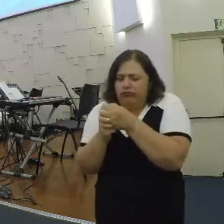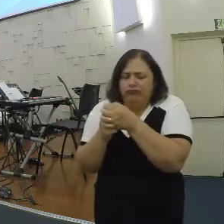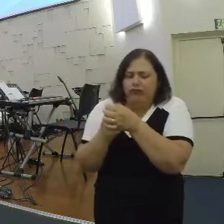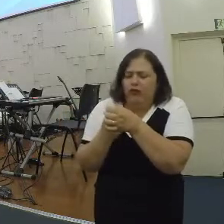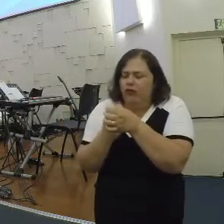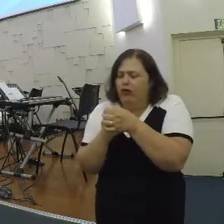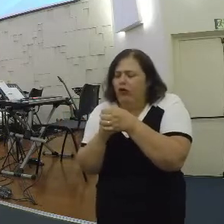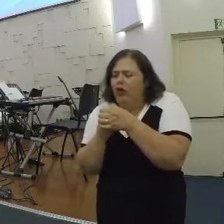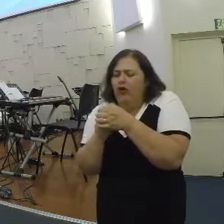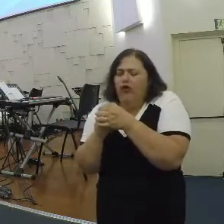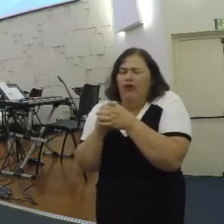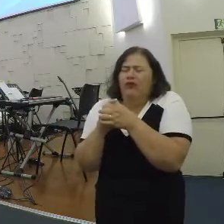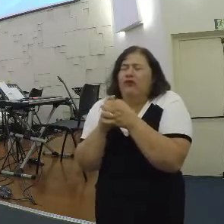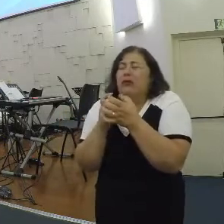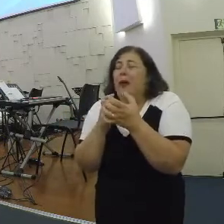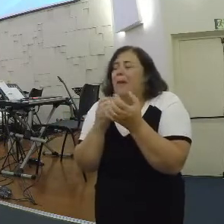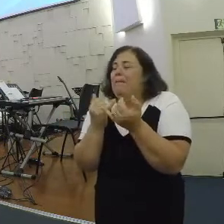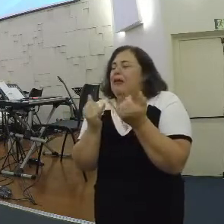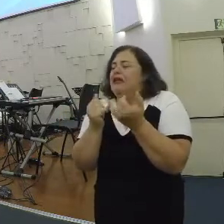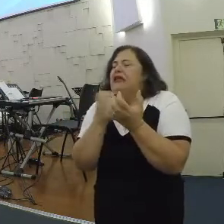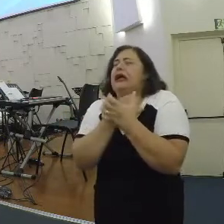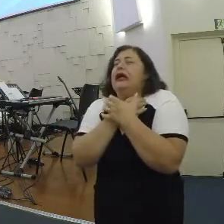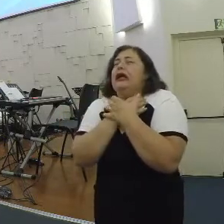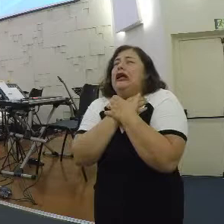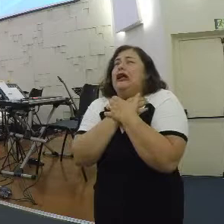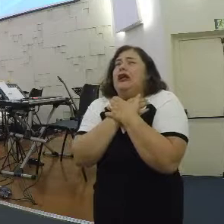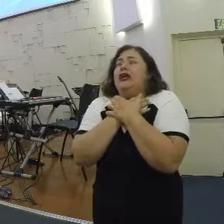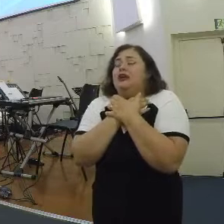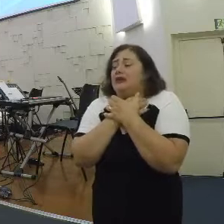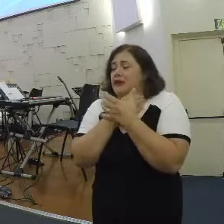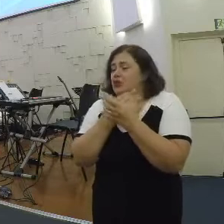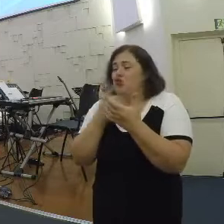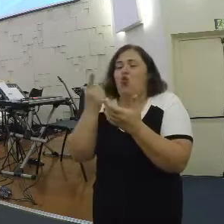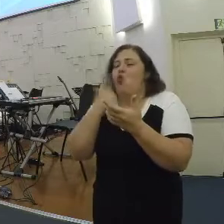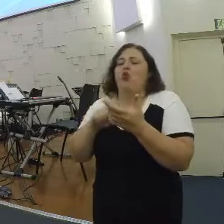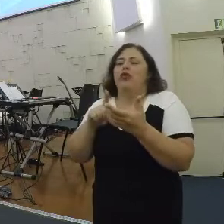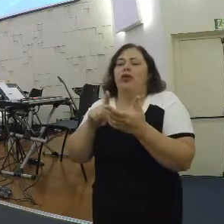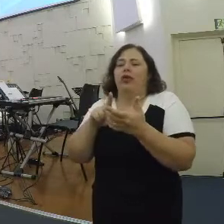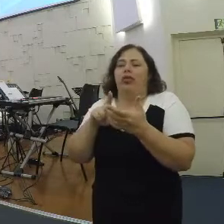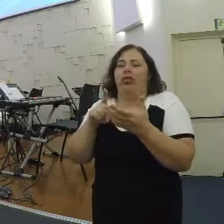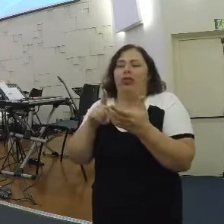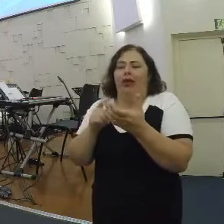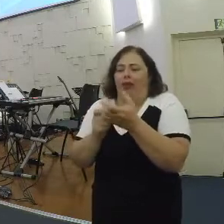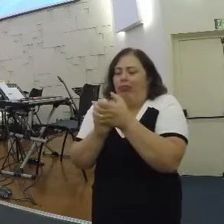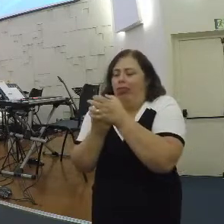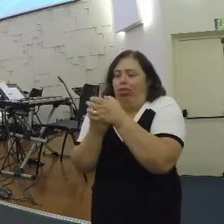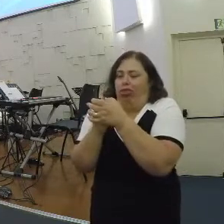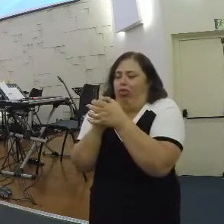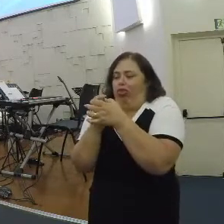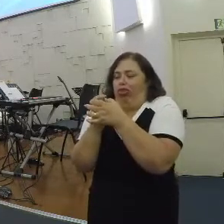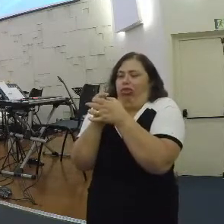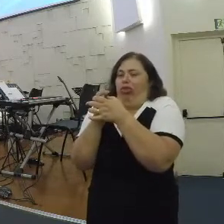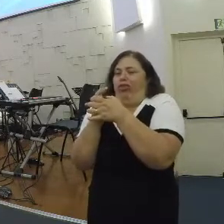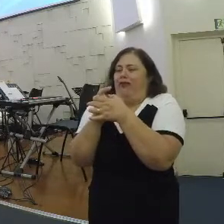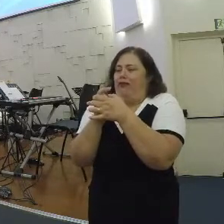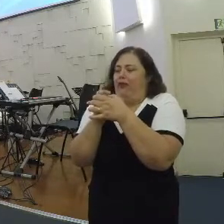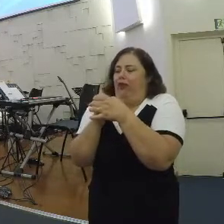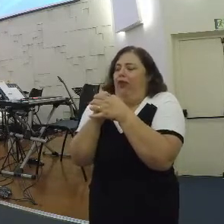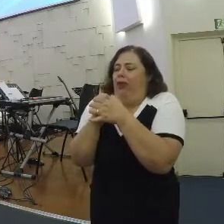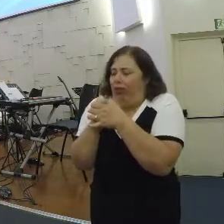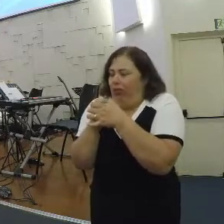florescendo, faltou umidade, faltou terra. Não foi possível ver o desenvolvimento